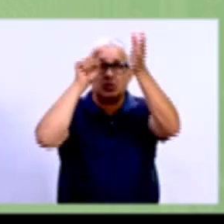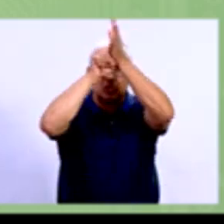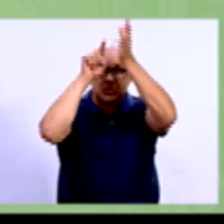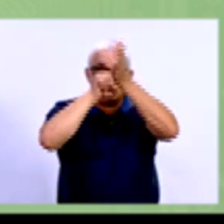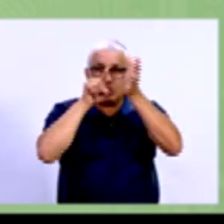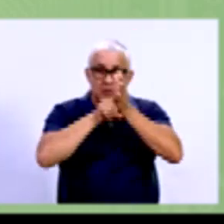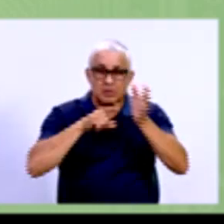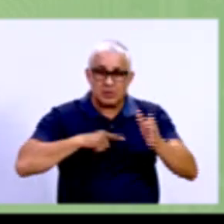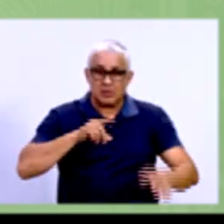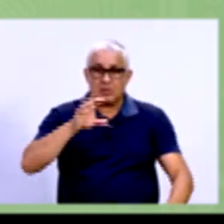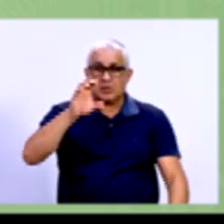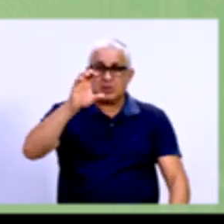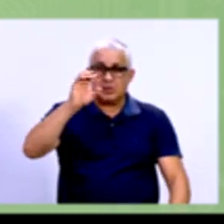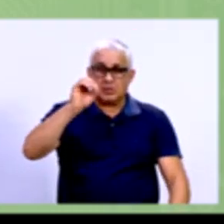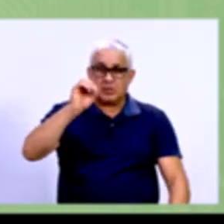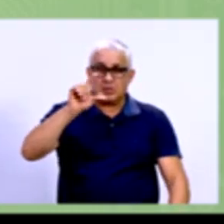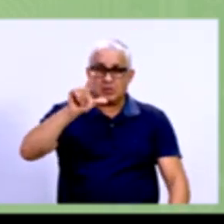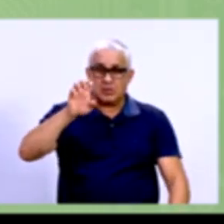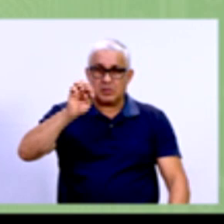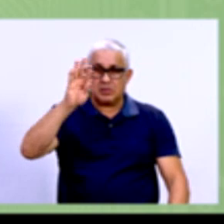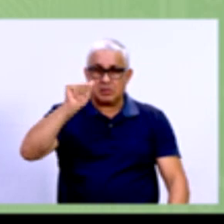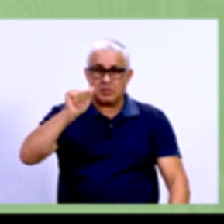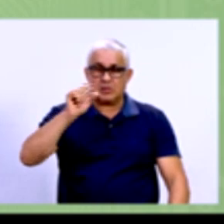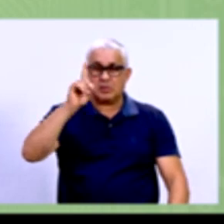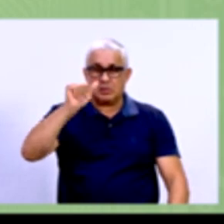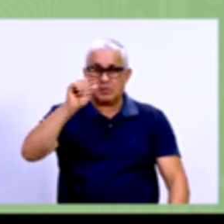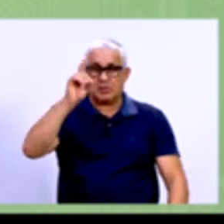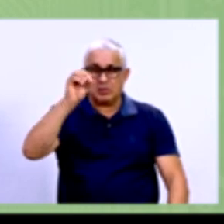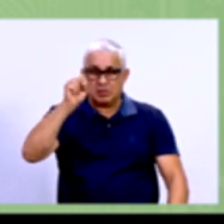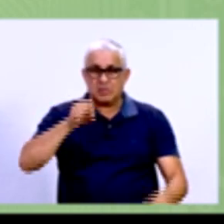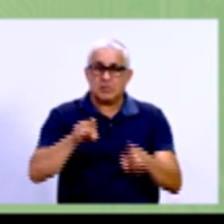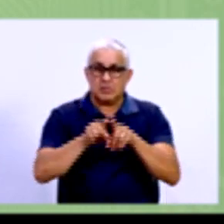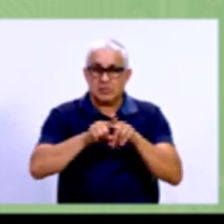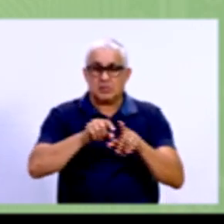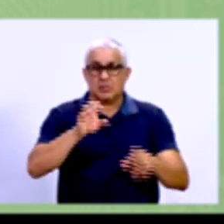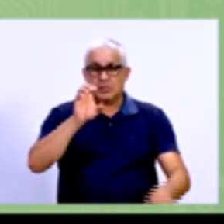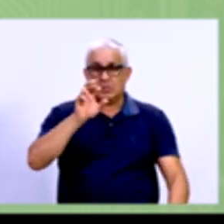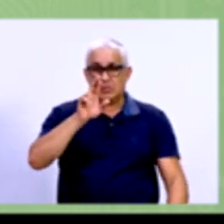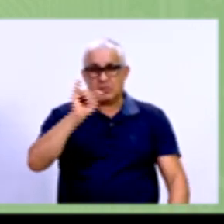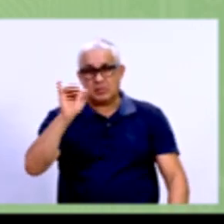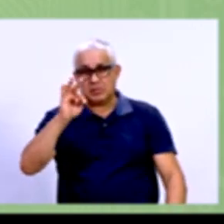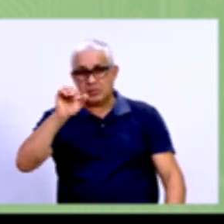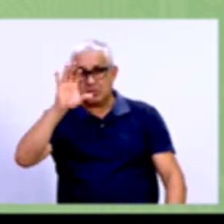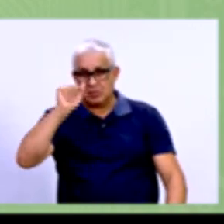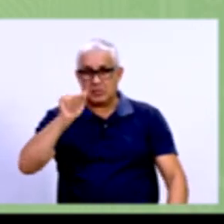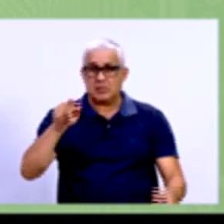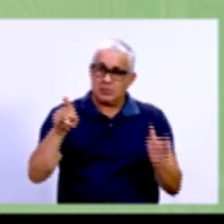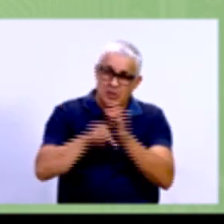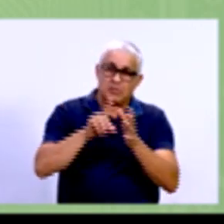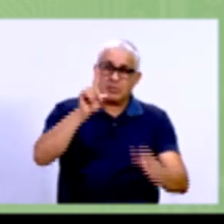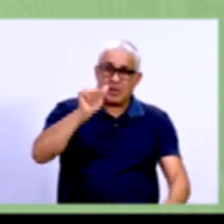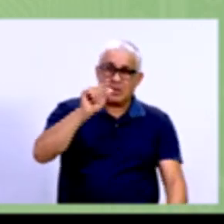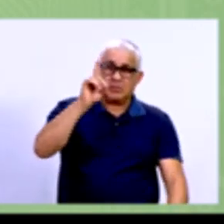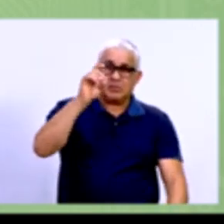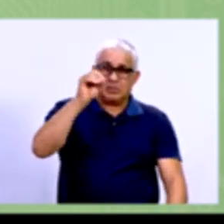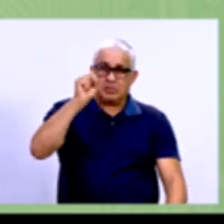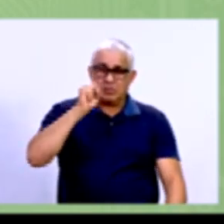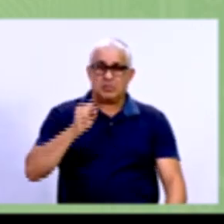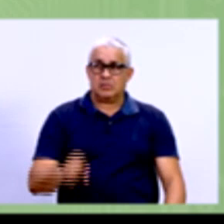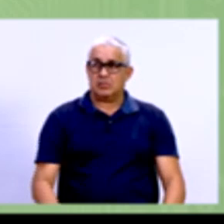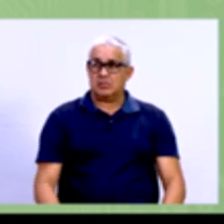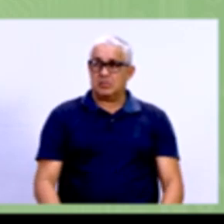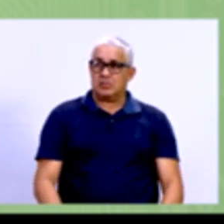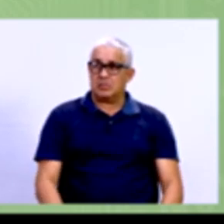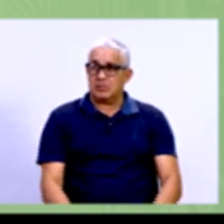vai ter a coleta de dados em cima desses questionários e a crítica de dados. Depois que a gente coletou os dados, a gente vai fazer a crítica de